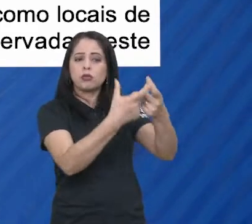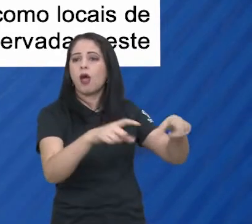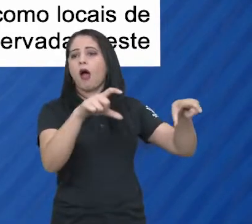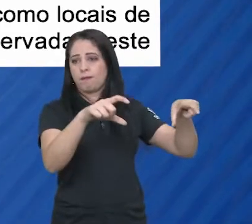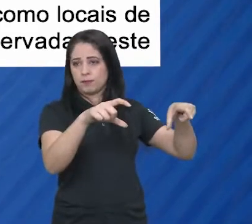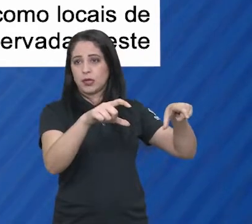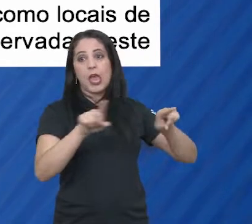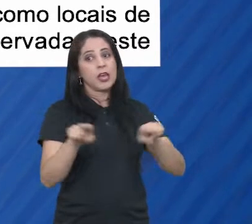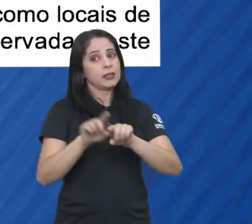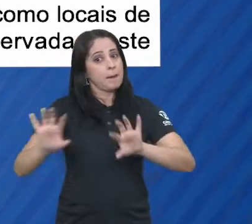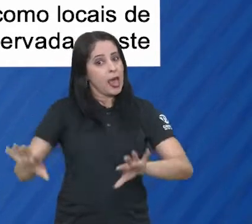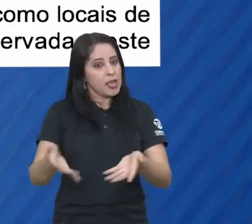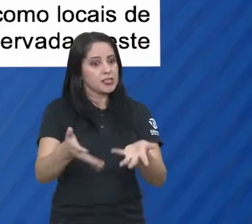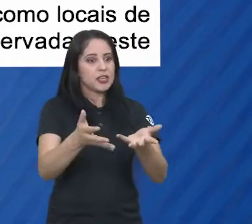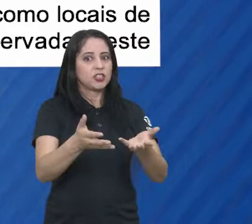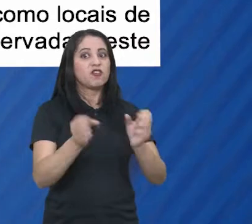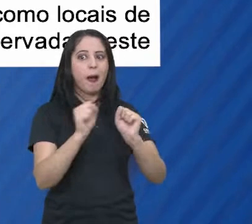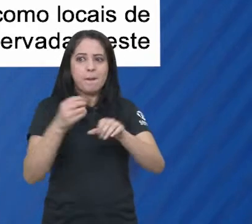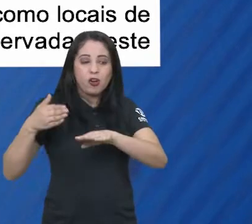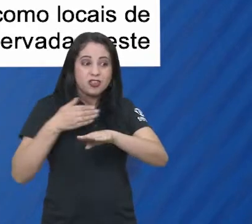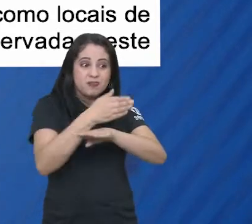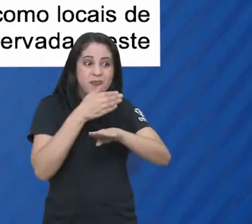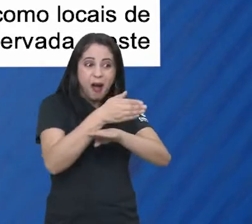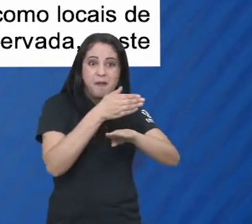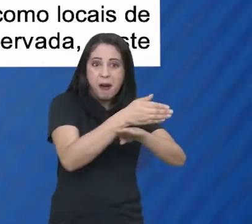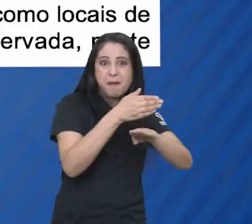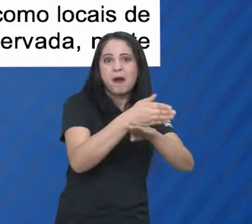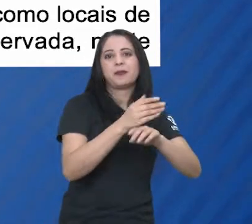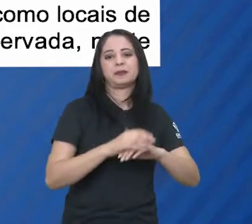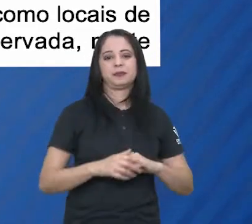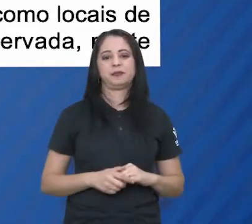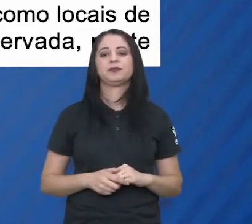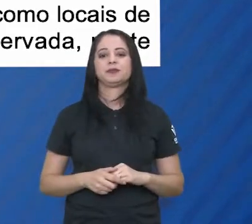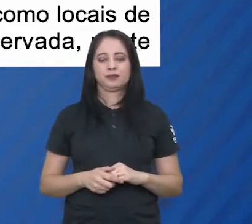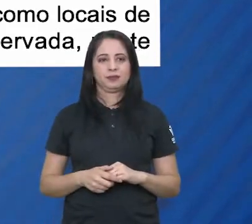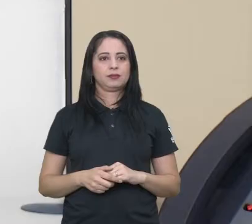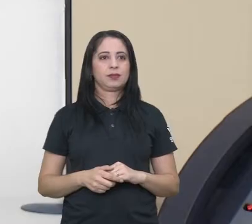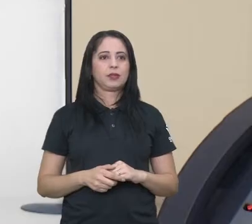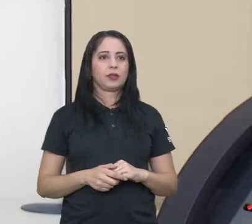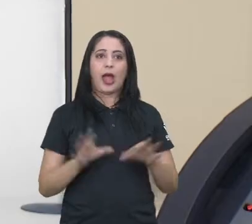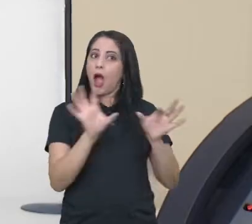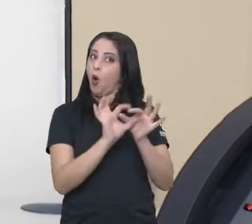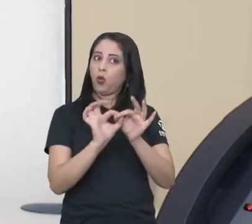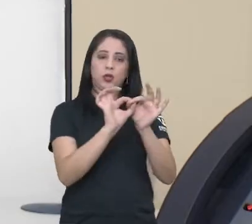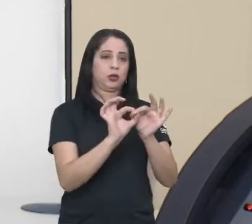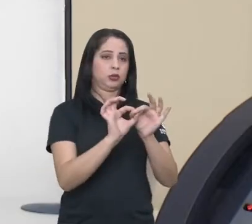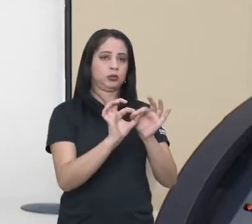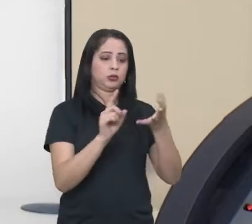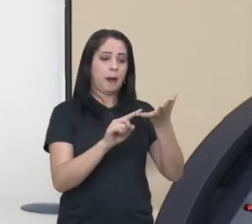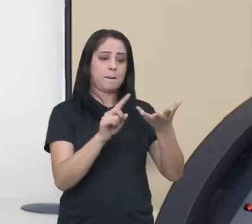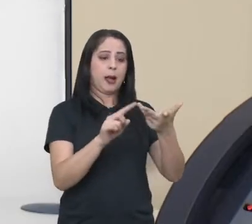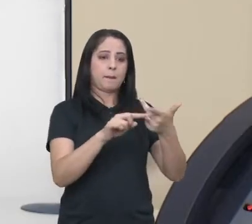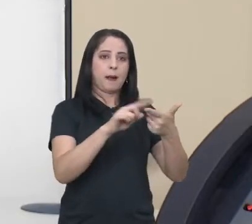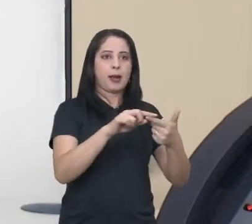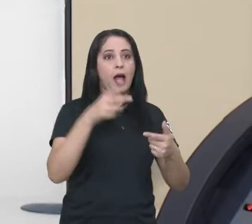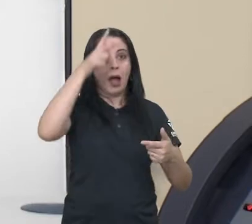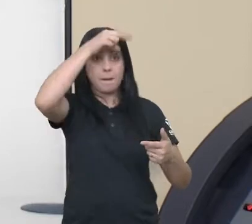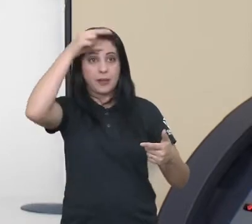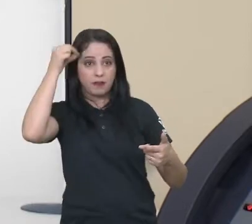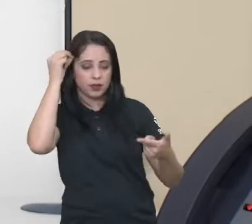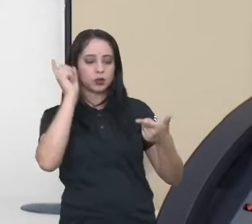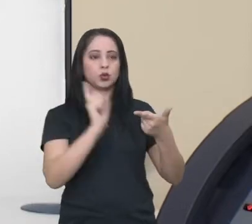de futebol e de incentivar o uso desses locais pela comunidade. É um conjunto,